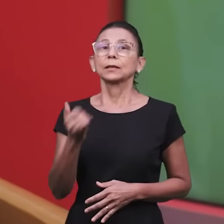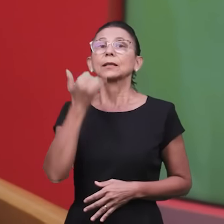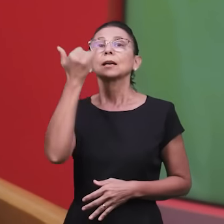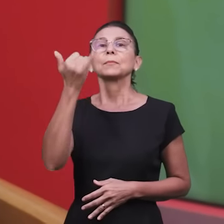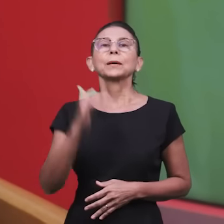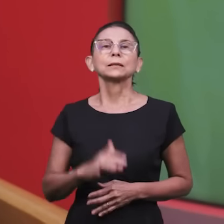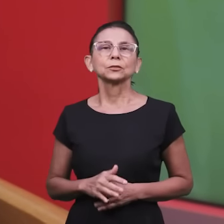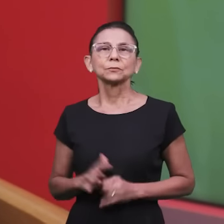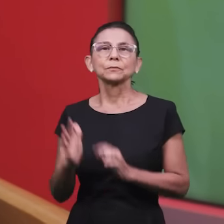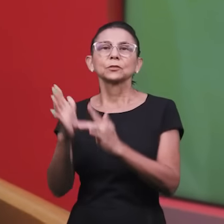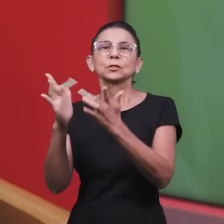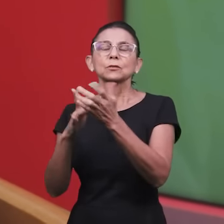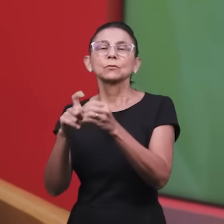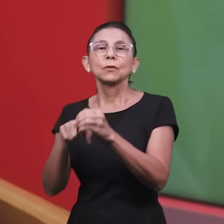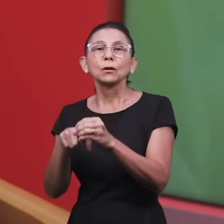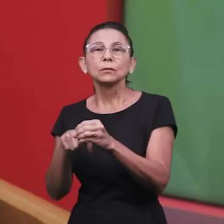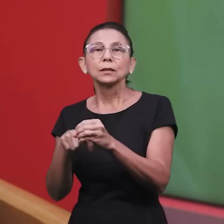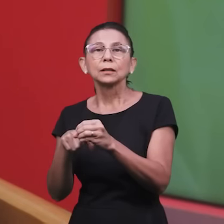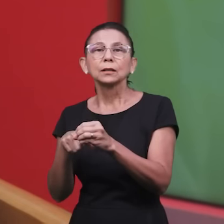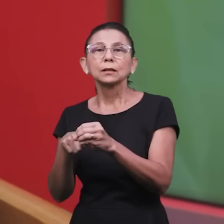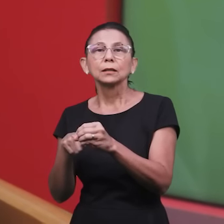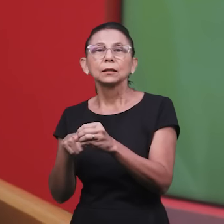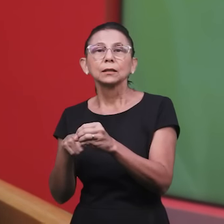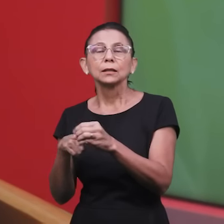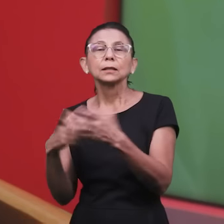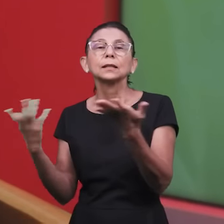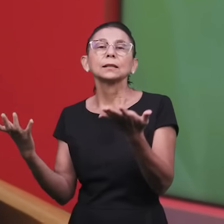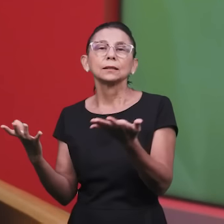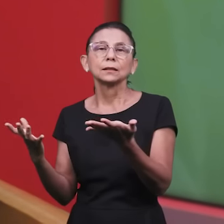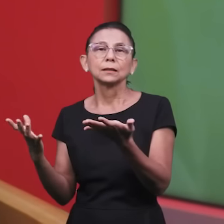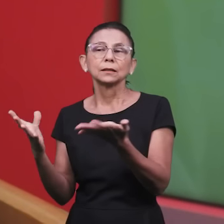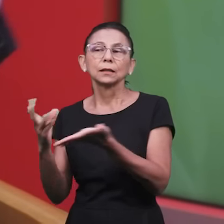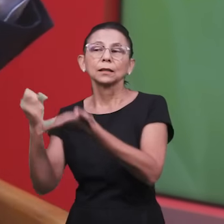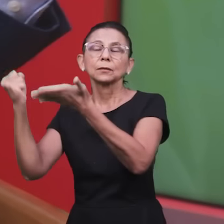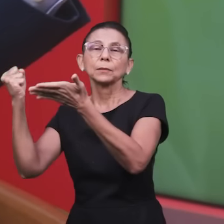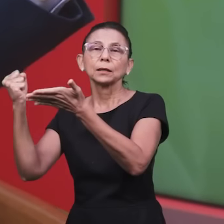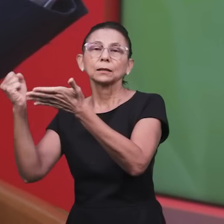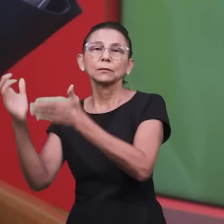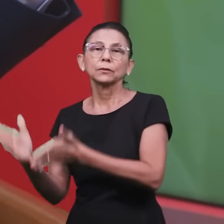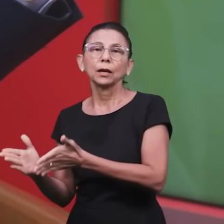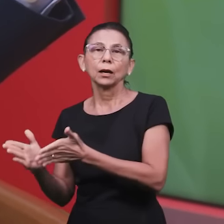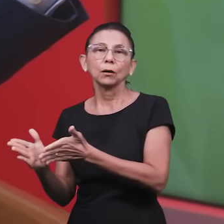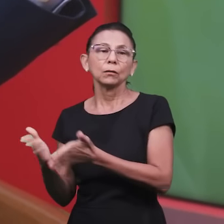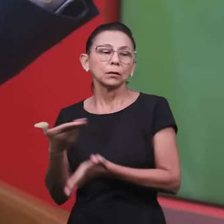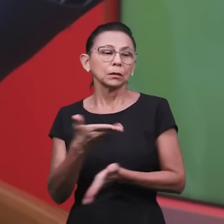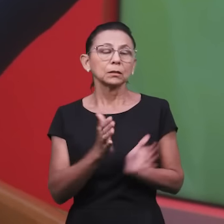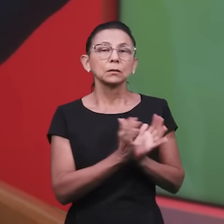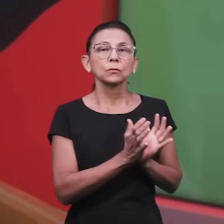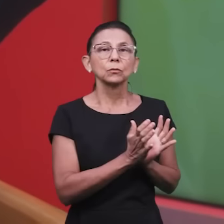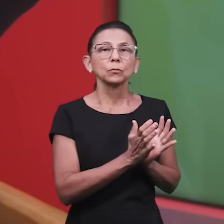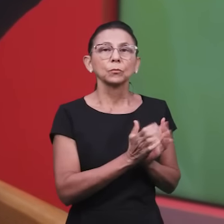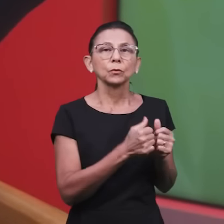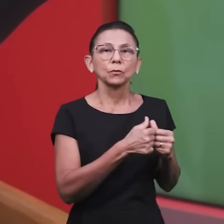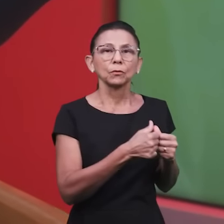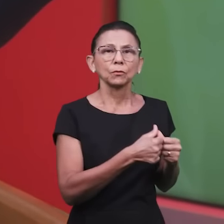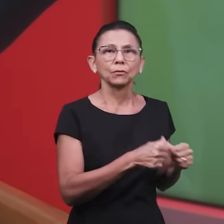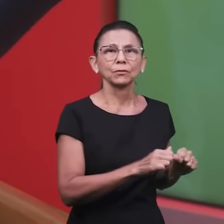E esses que ficaram, essas pessoas vão ser questionadas. Mas pera lá,